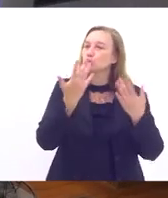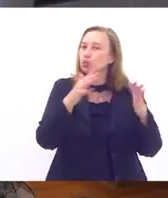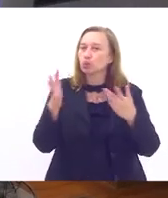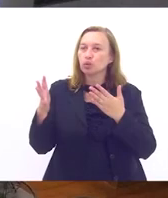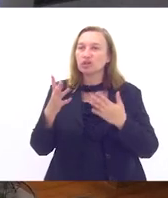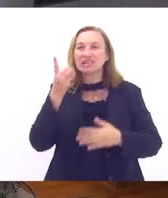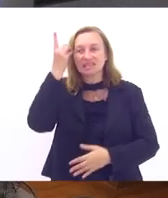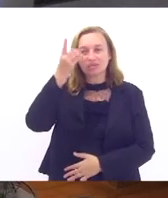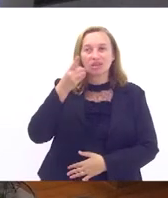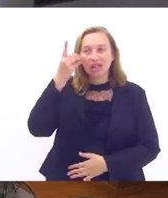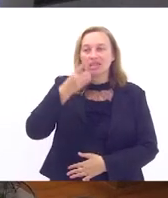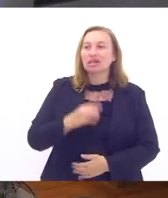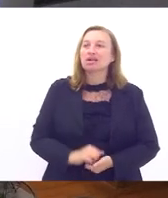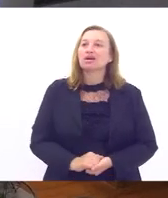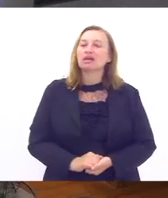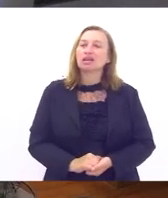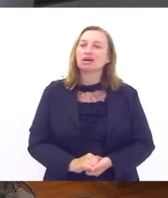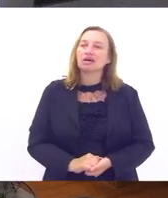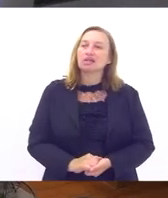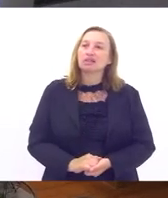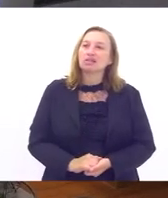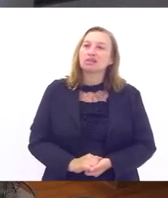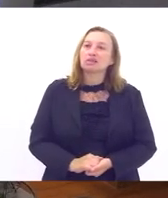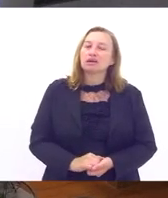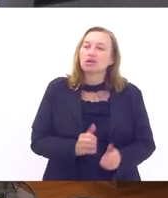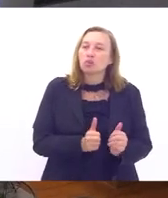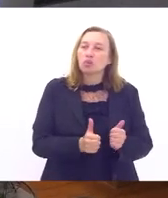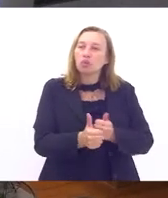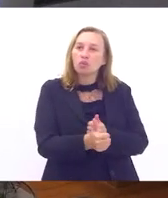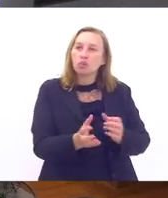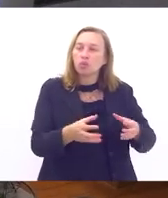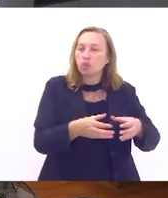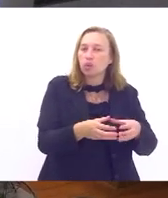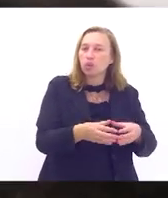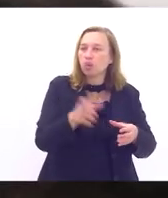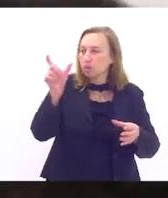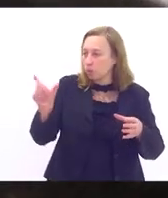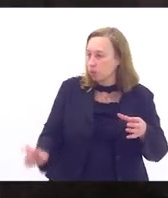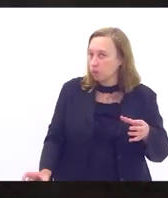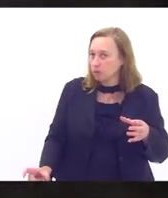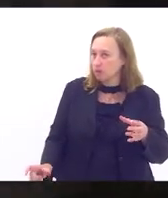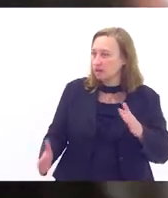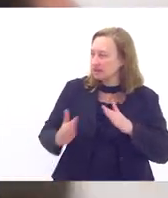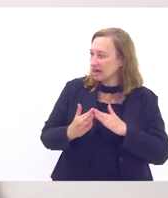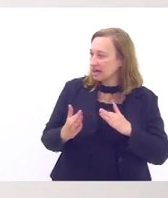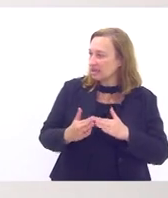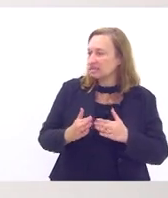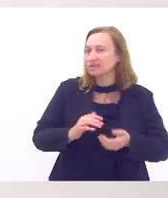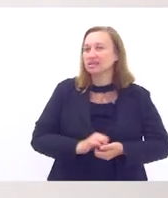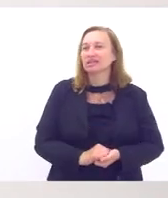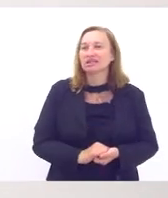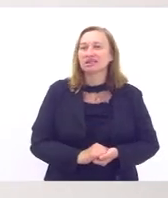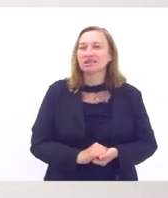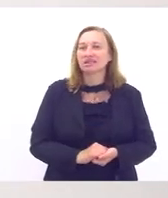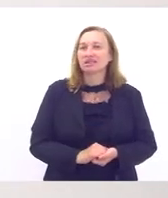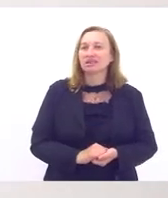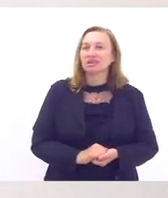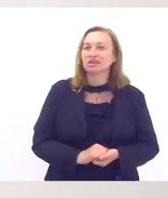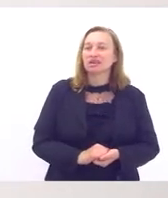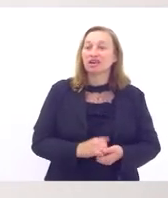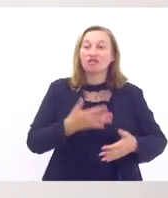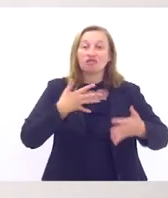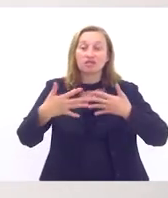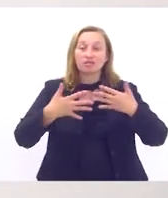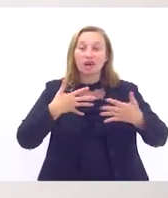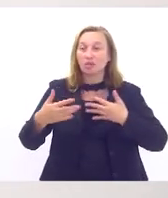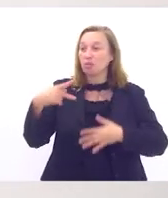parabenizar, deputada, a esta frente e, na sua pessoa, a essa casa, pela visibilidade política